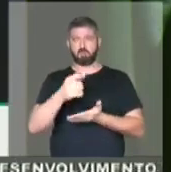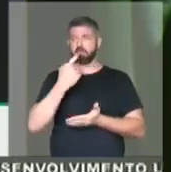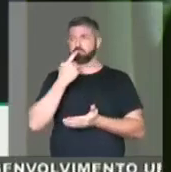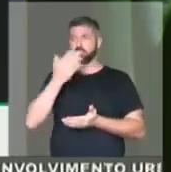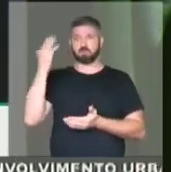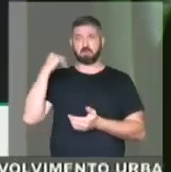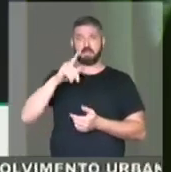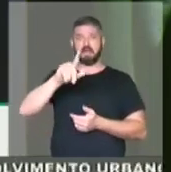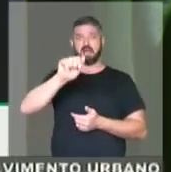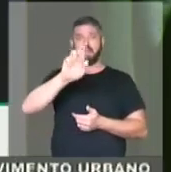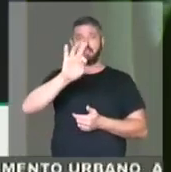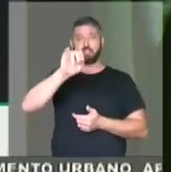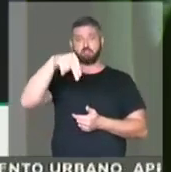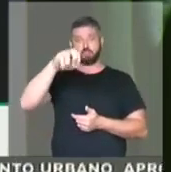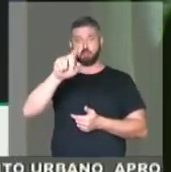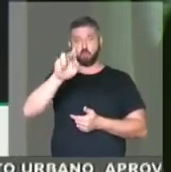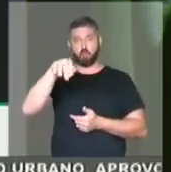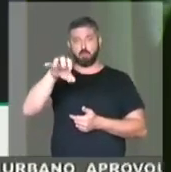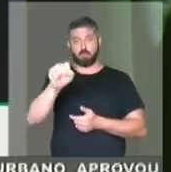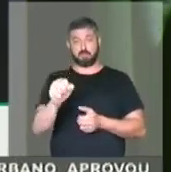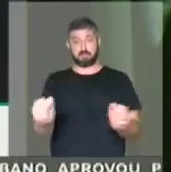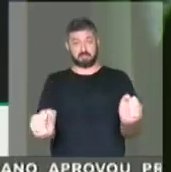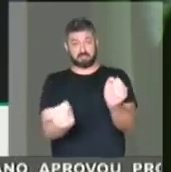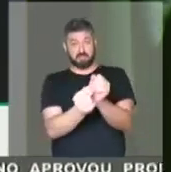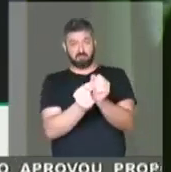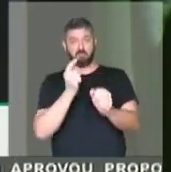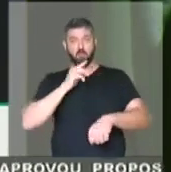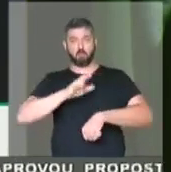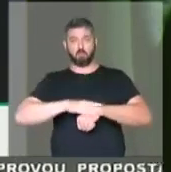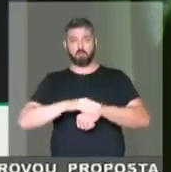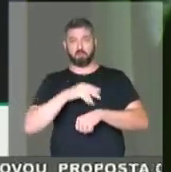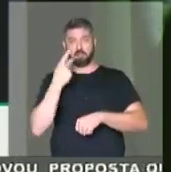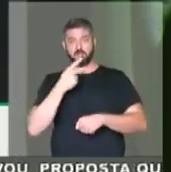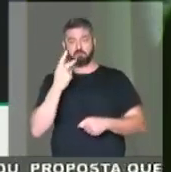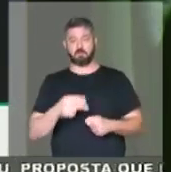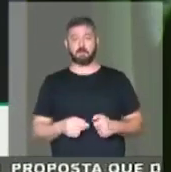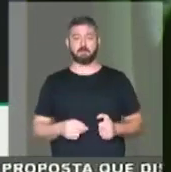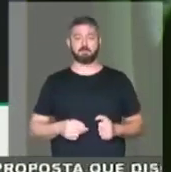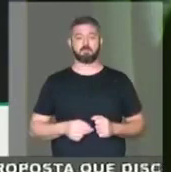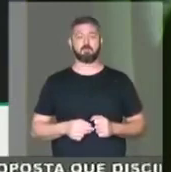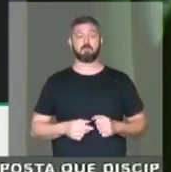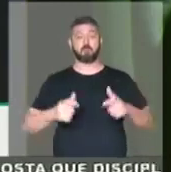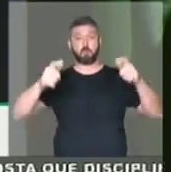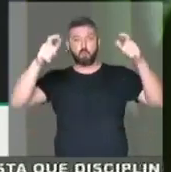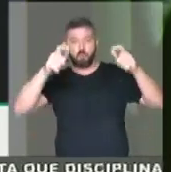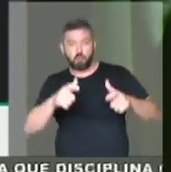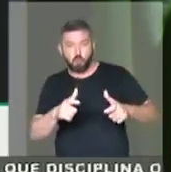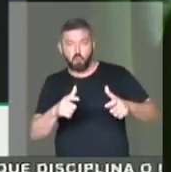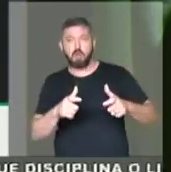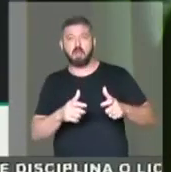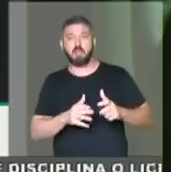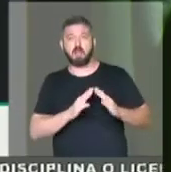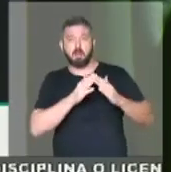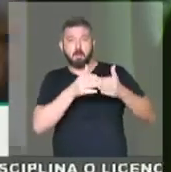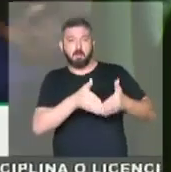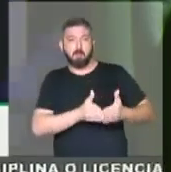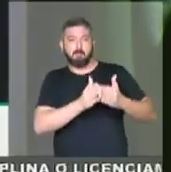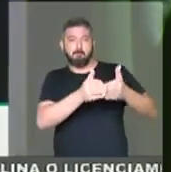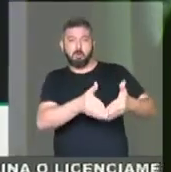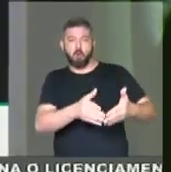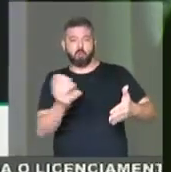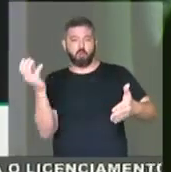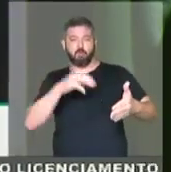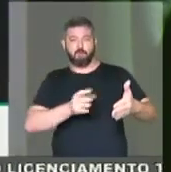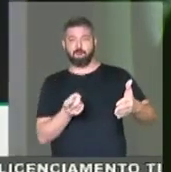lançado pelo Laurentino Gomes sobre escravidão, tem um momento que ele fala que nos lugares e nos portos de venda de